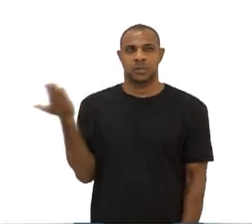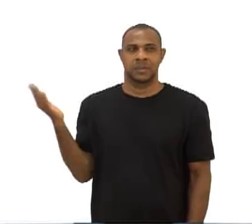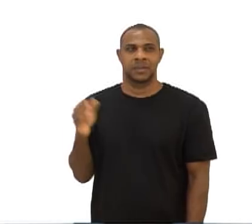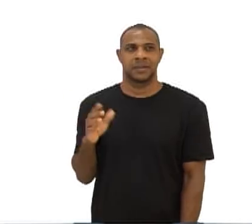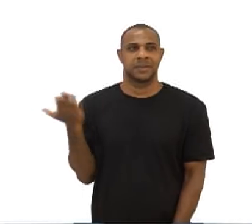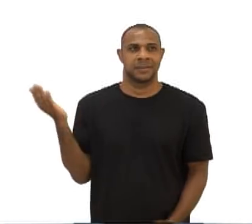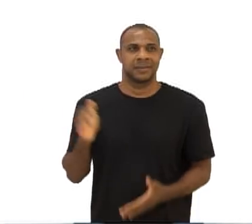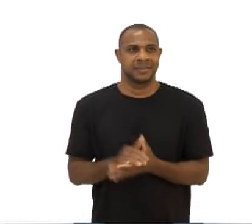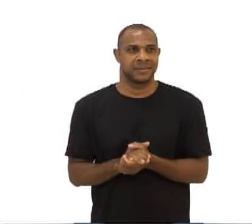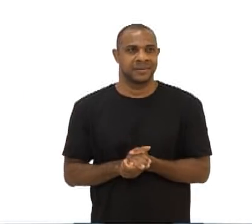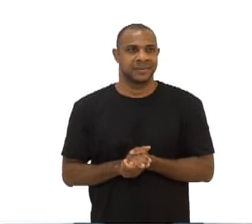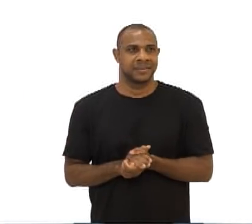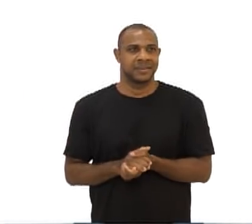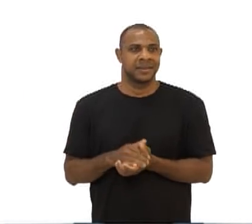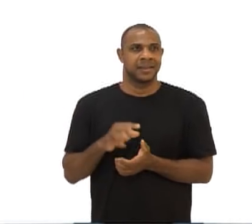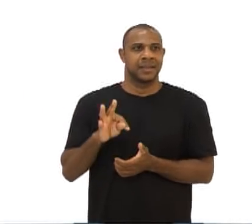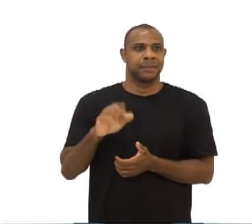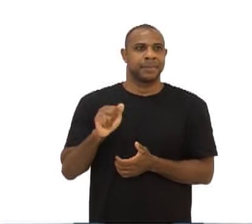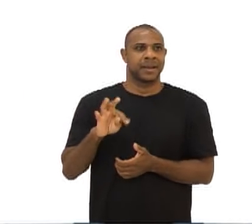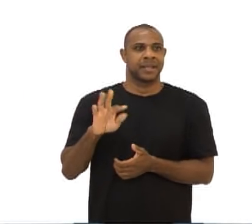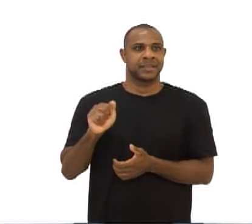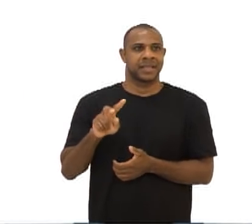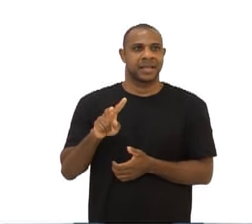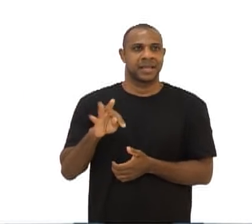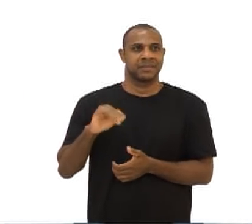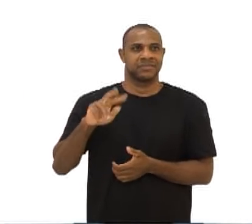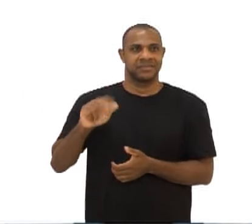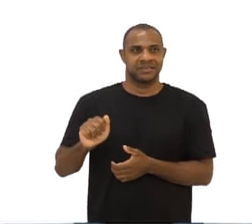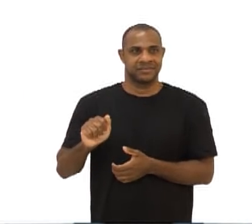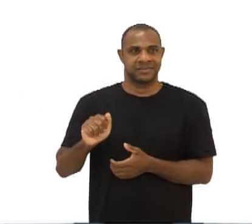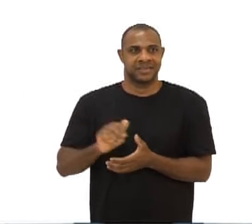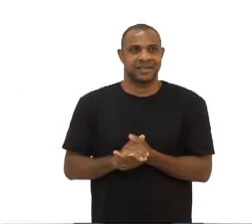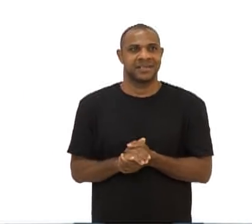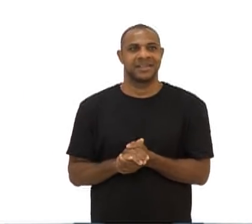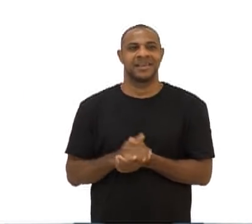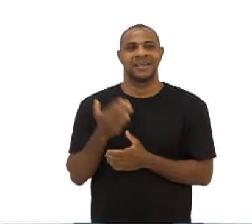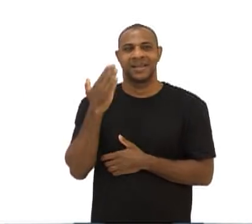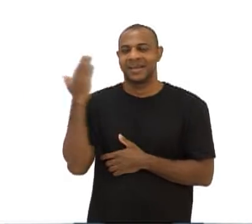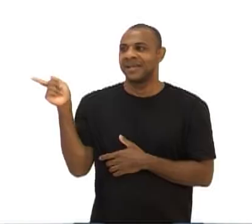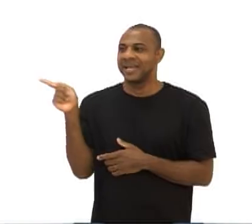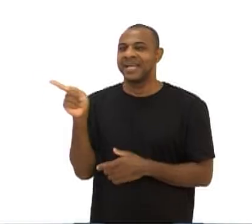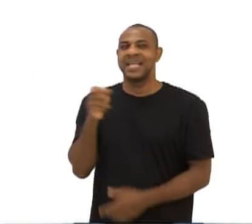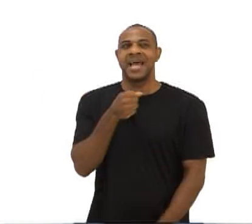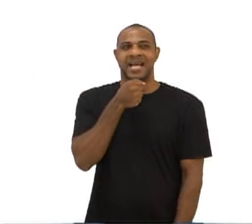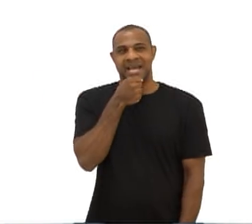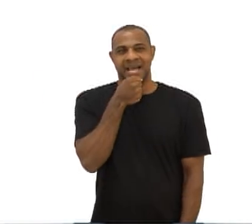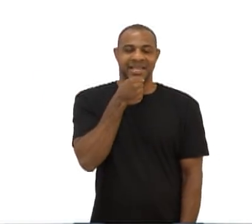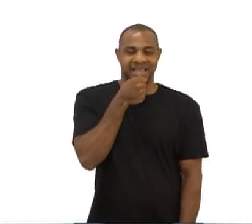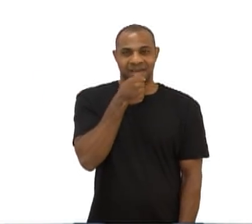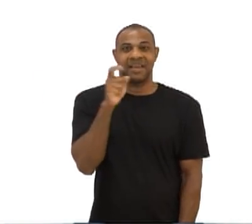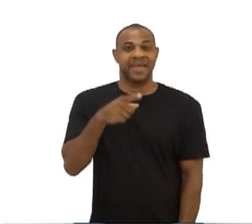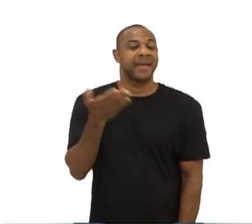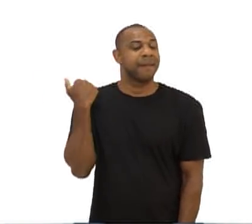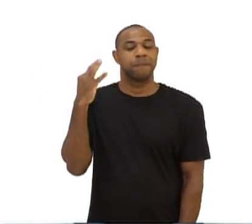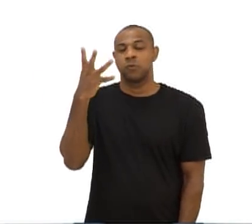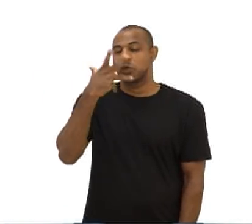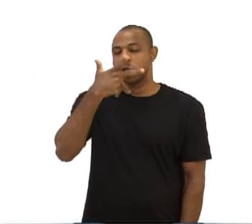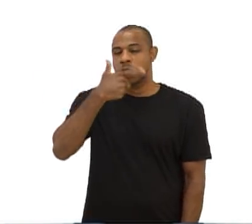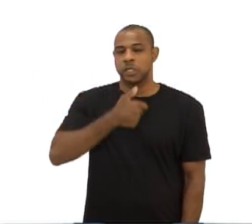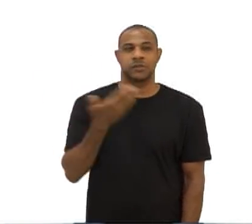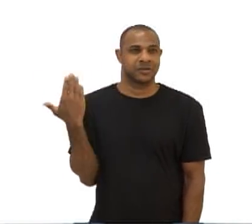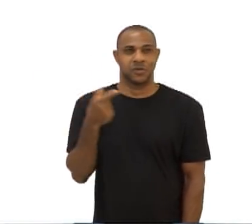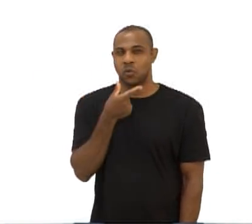Patativa do Açaré. Patativa porque o que ele cantava era muito bonito. E